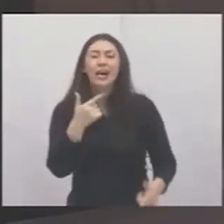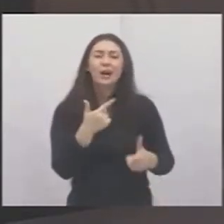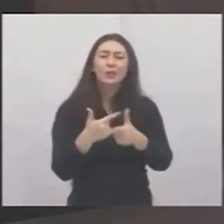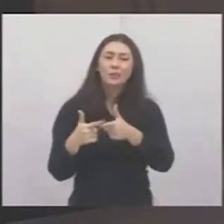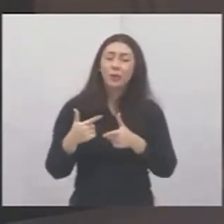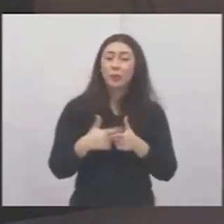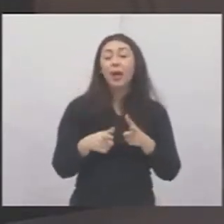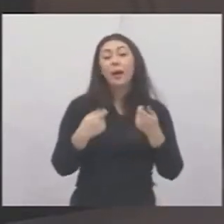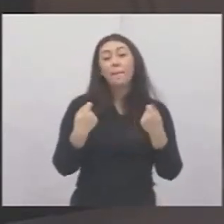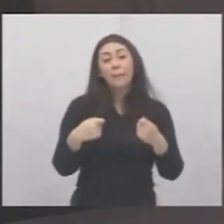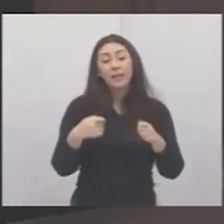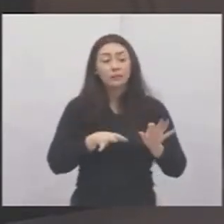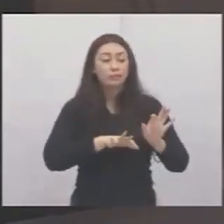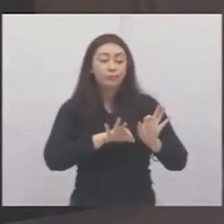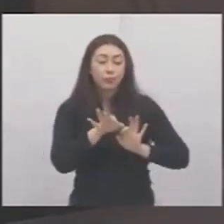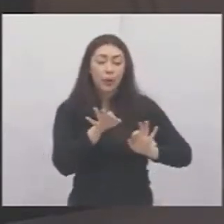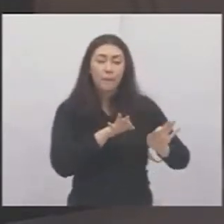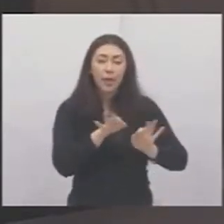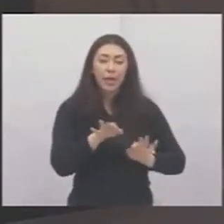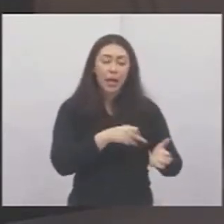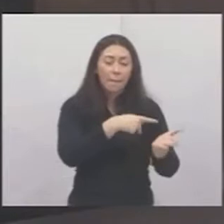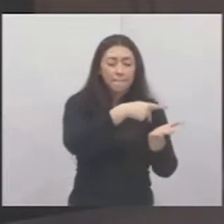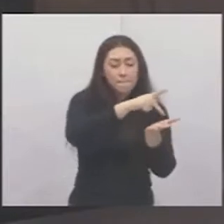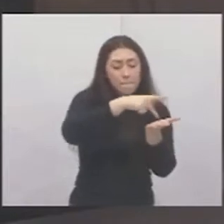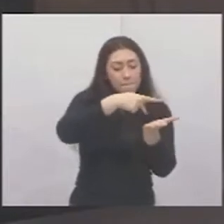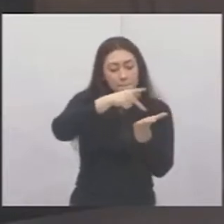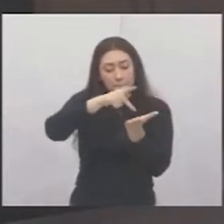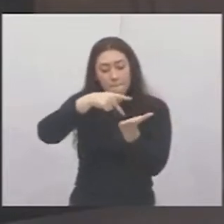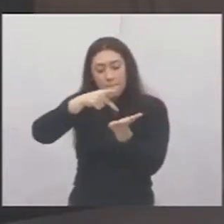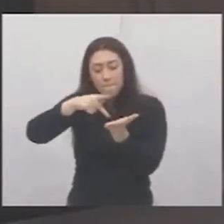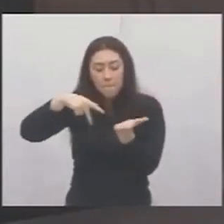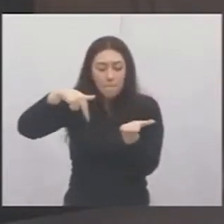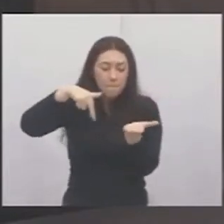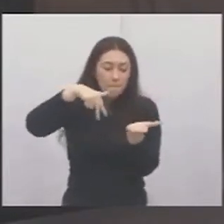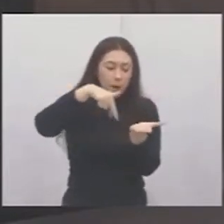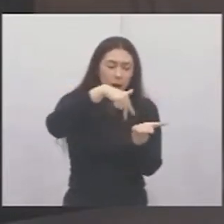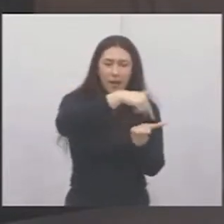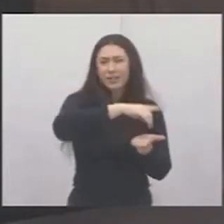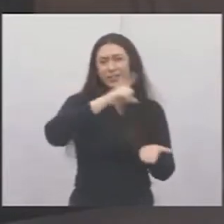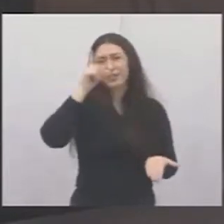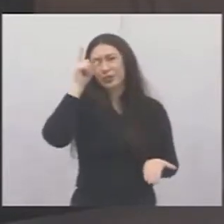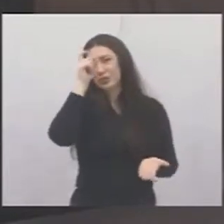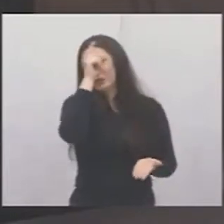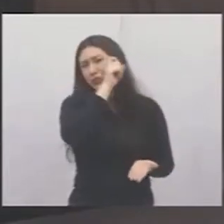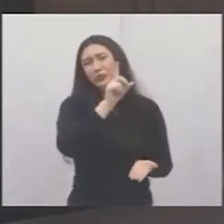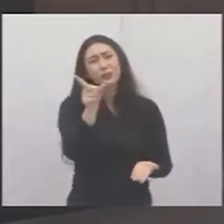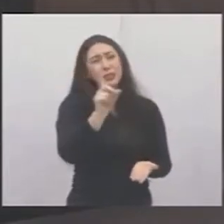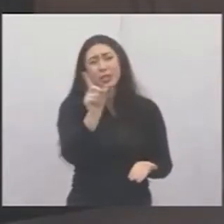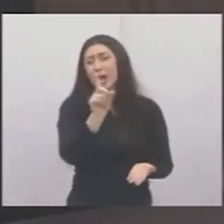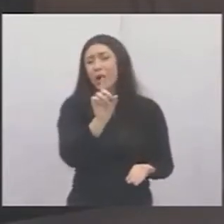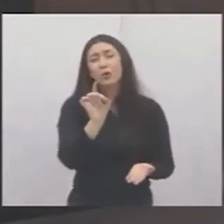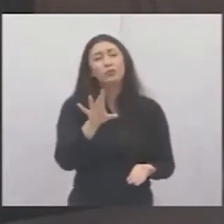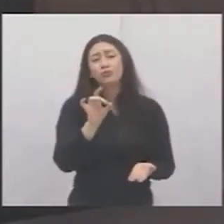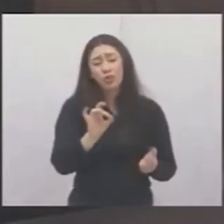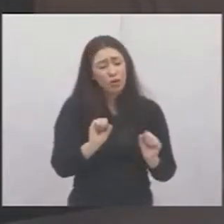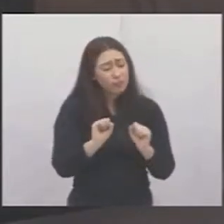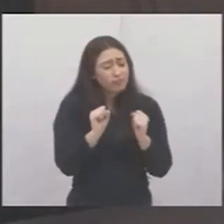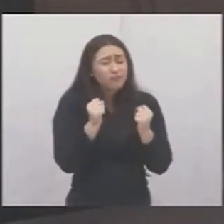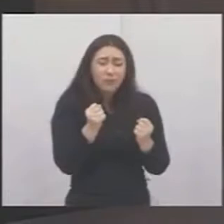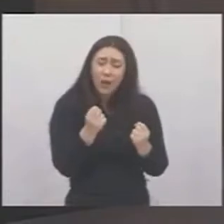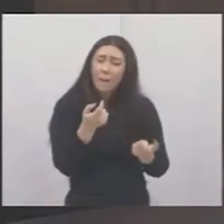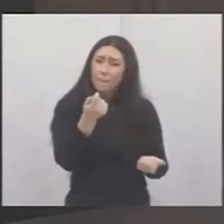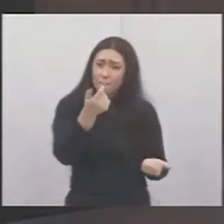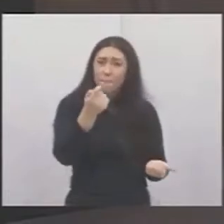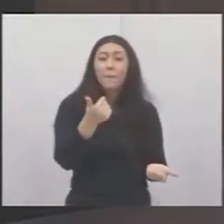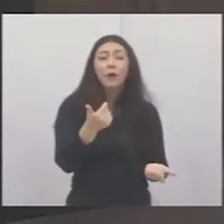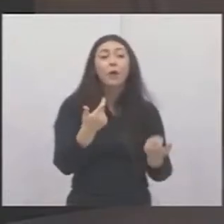de uma faixa de pedestre naquele pedacinho perto da passarela. Não está difícil, basta querer. Está na hora de